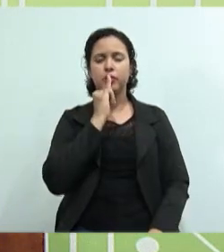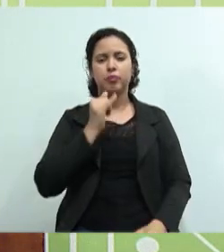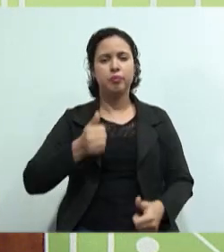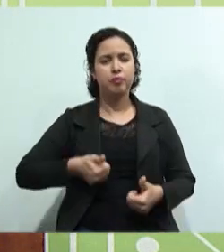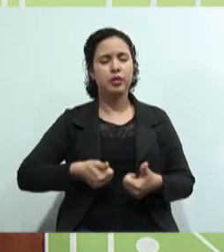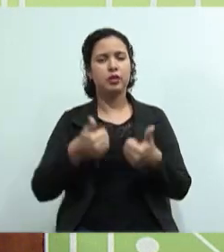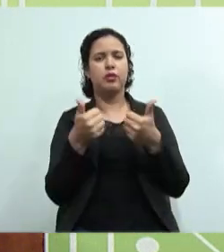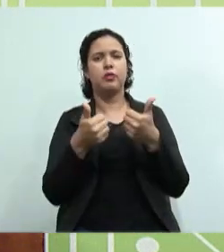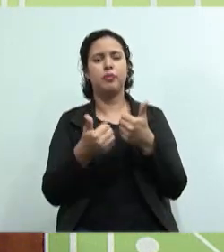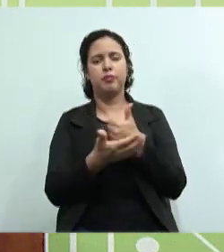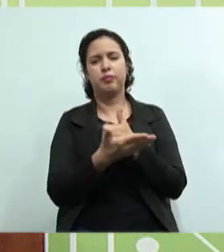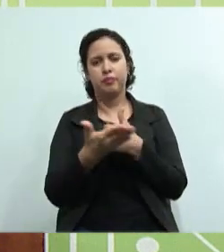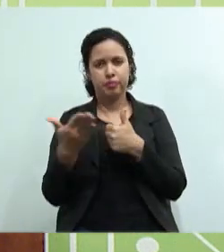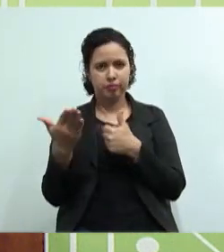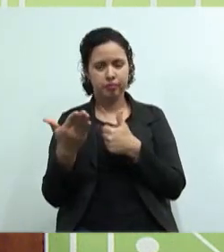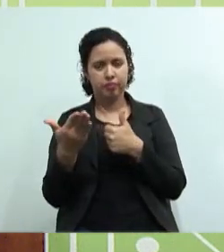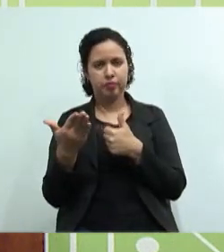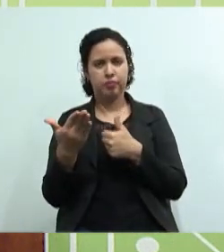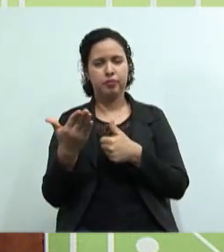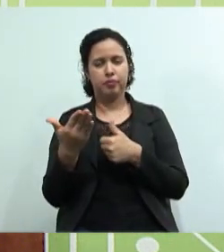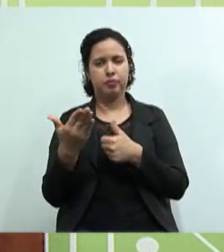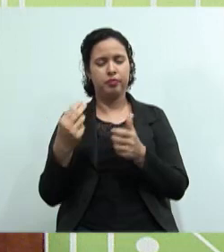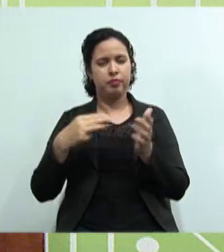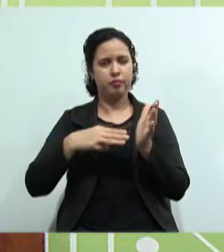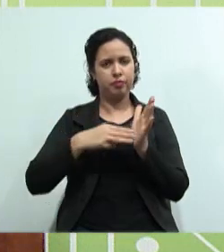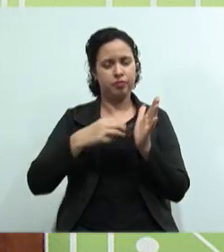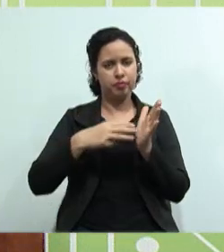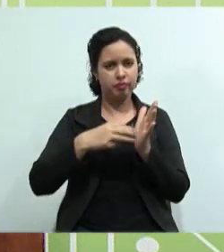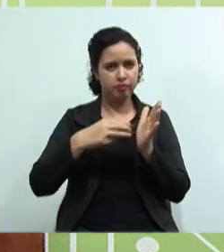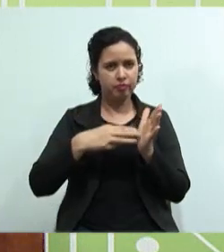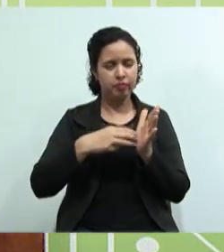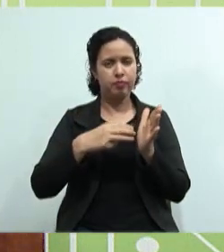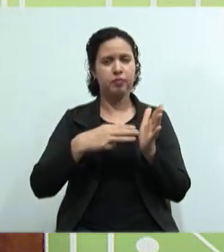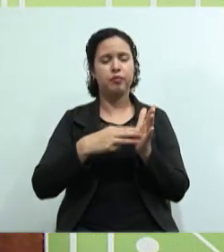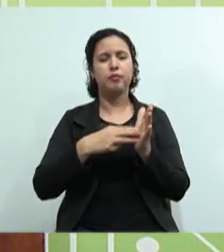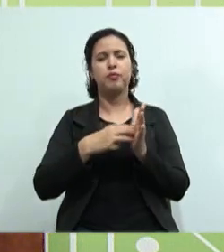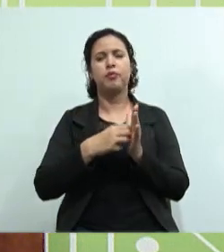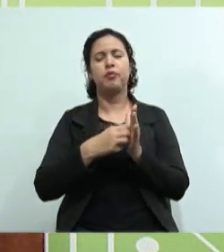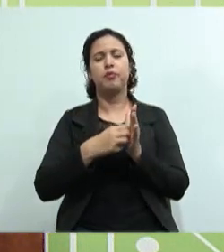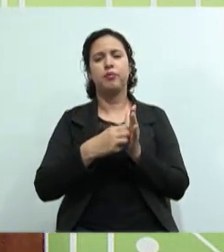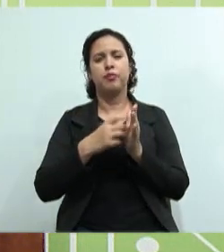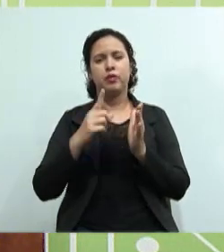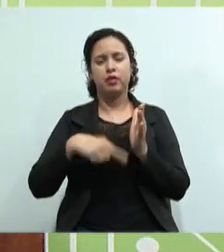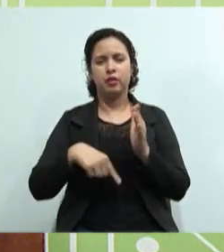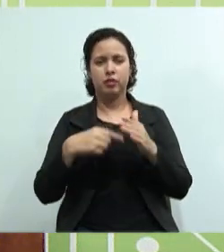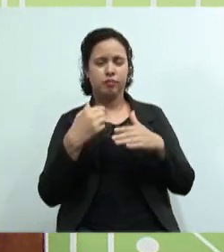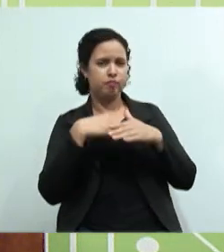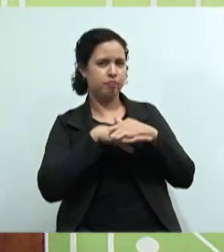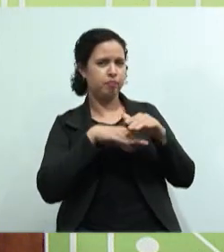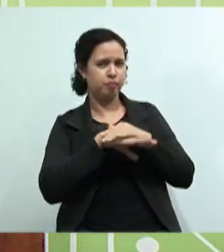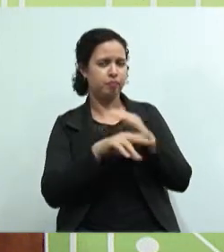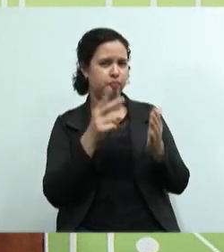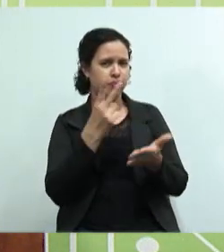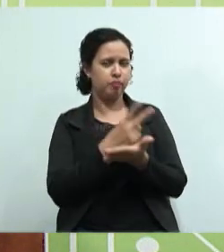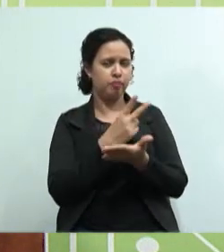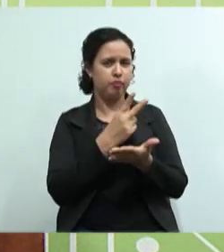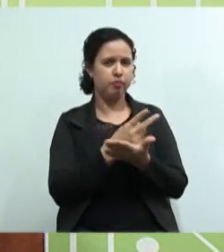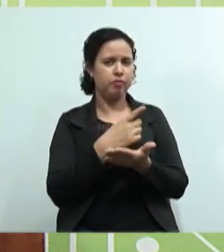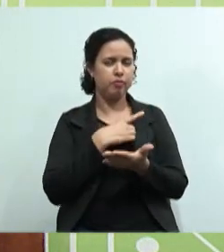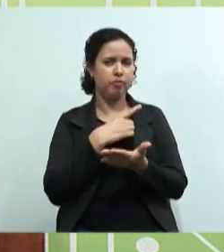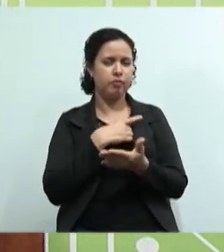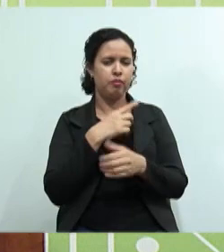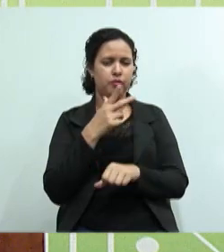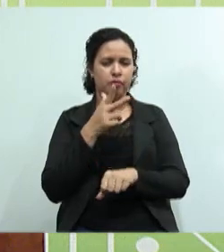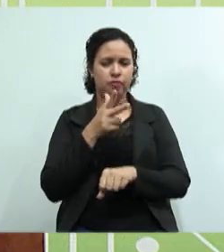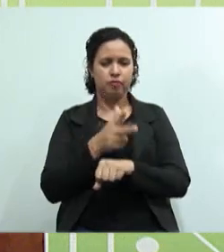para vocês a questão das metodologias de inventário de materiais permanente, nós trouxemos aqui,